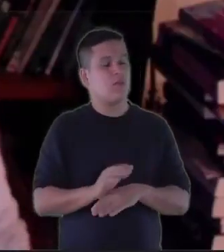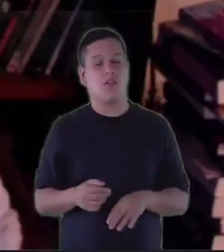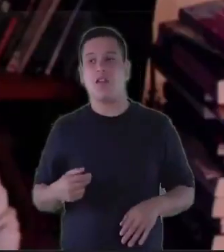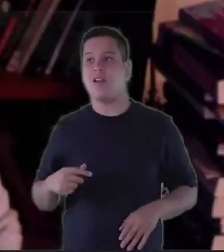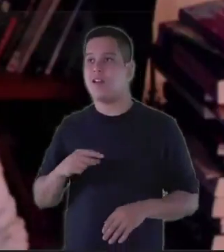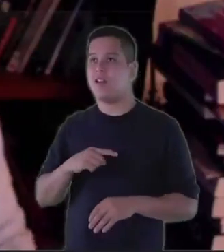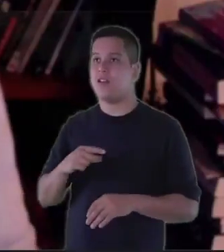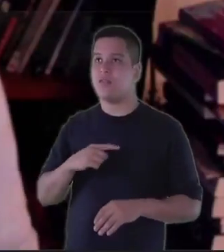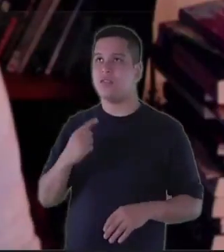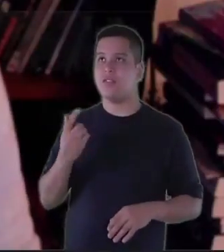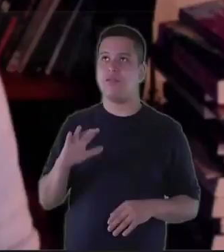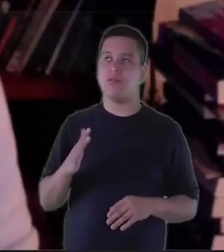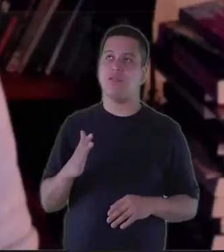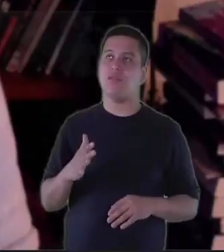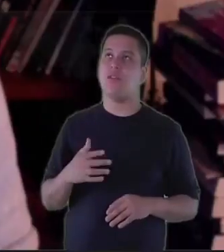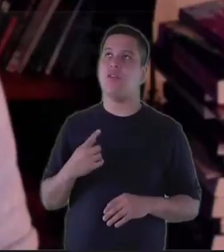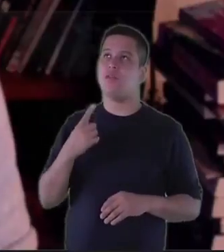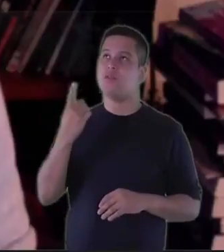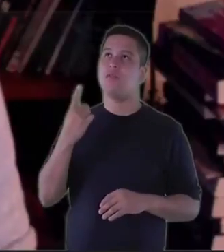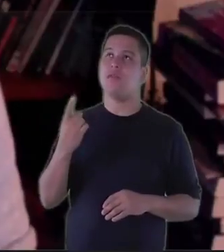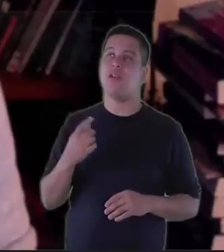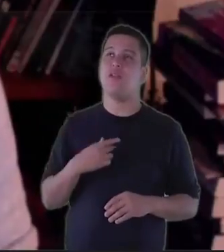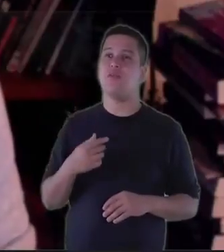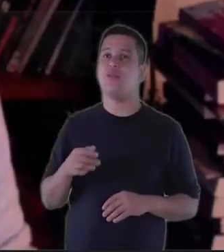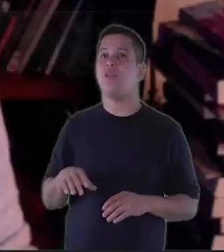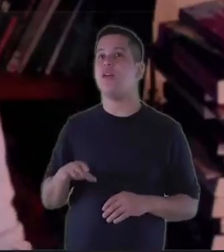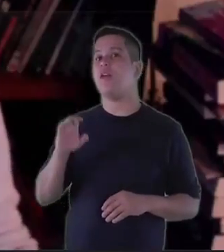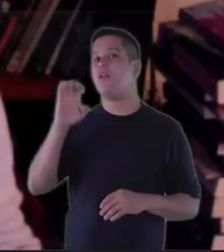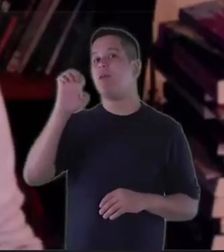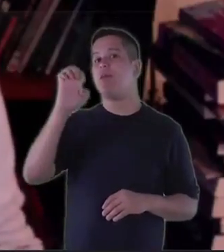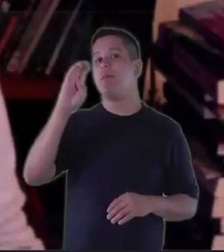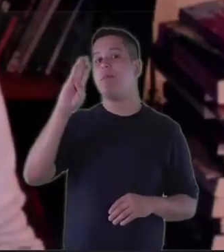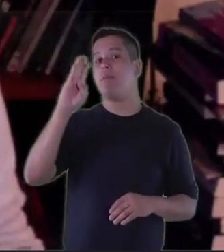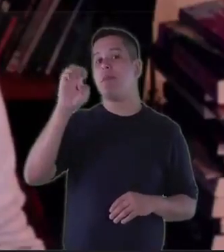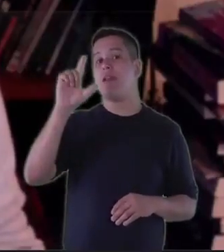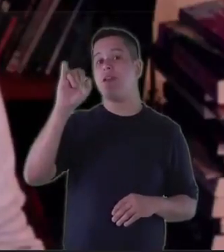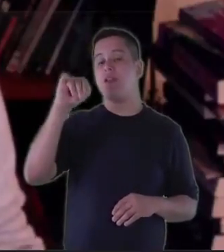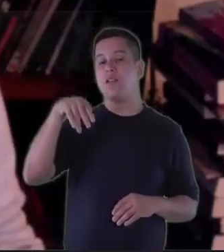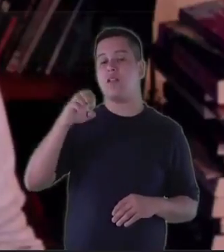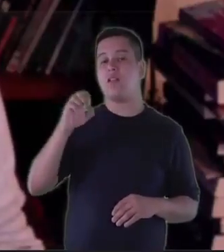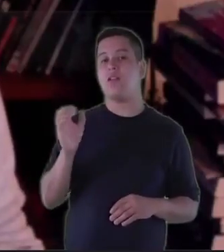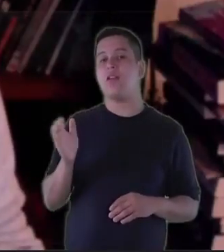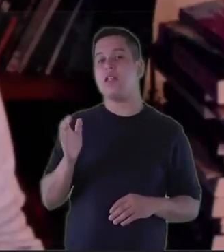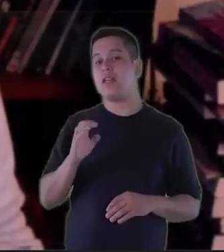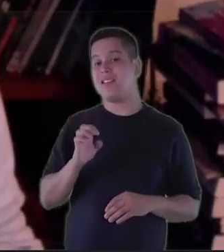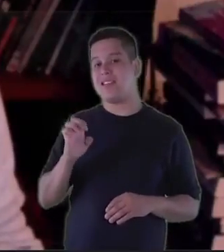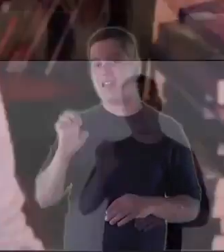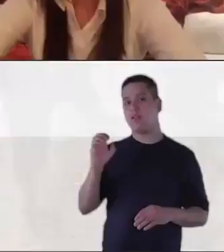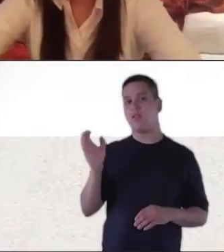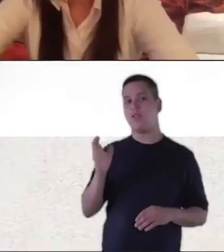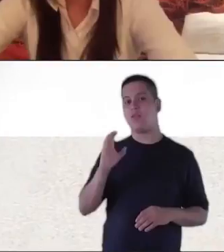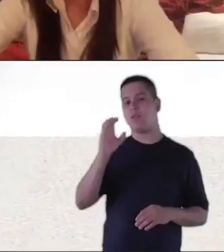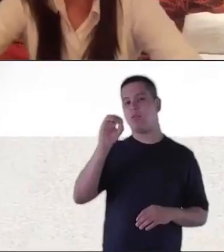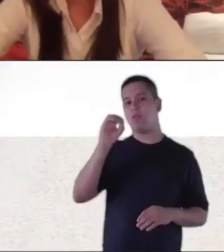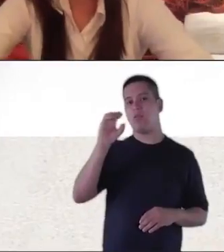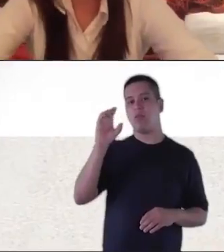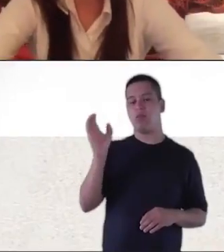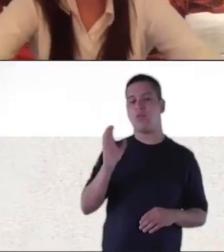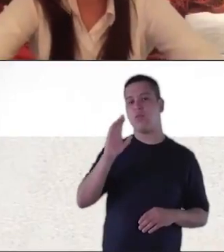o primeiro. E o Belino e o Demônio E o também. Belinho Demônio. O Belinho Demônio. Vendidos? Você me falou isso uma